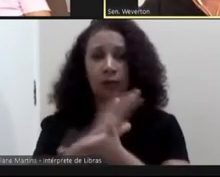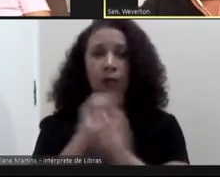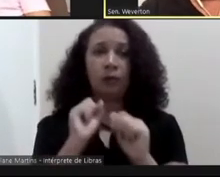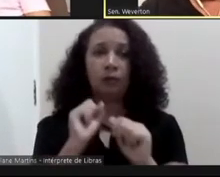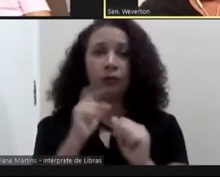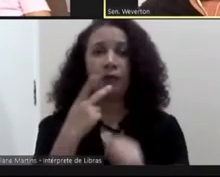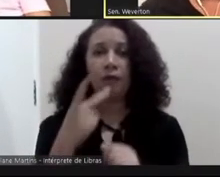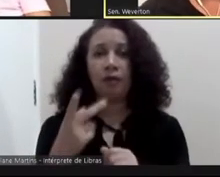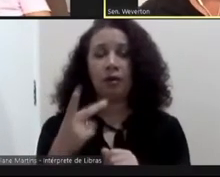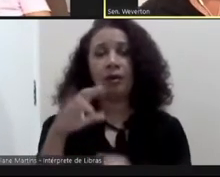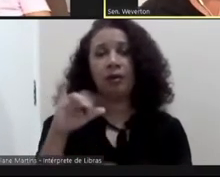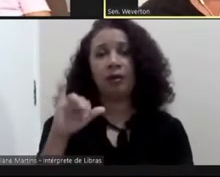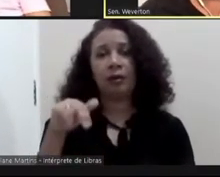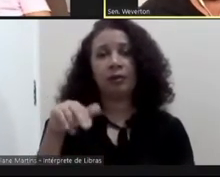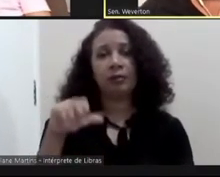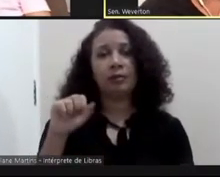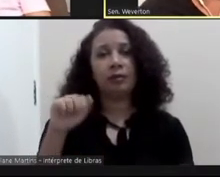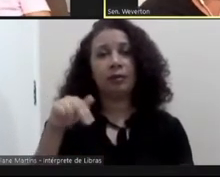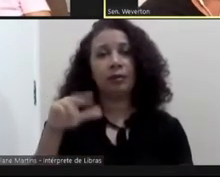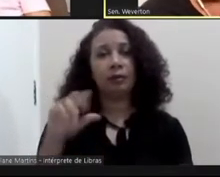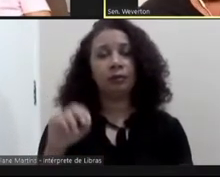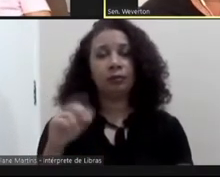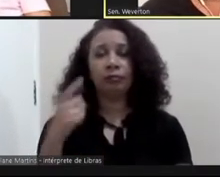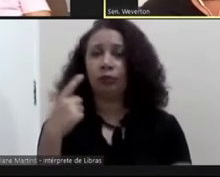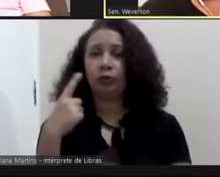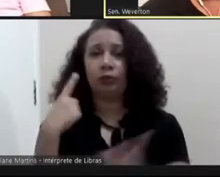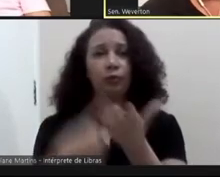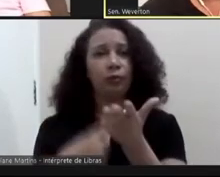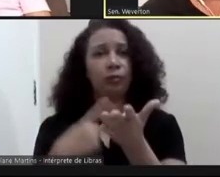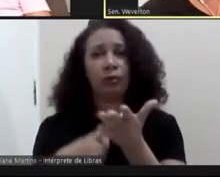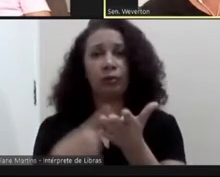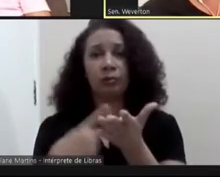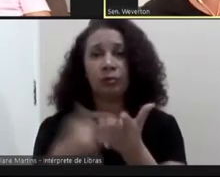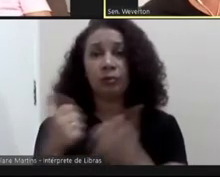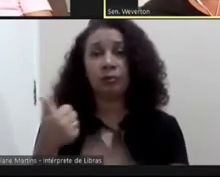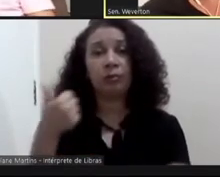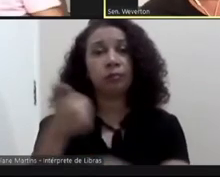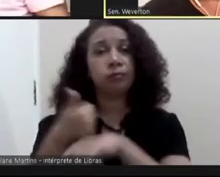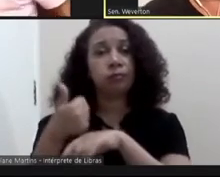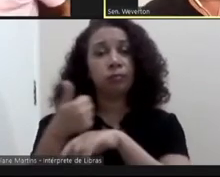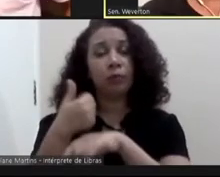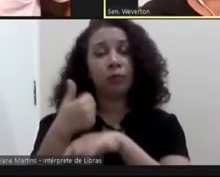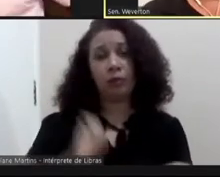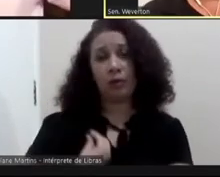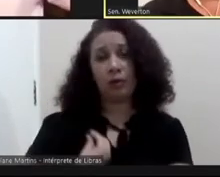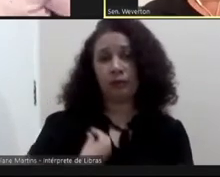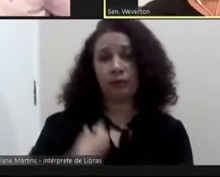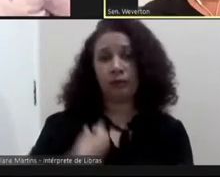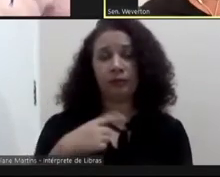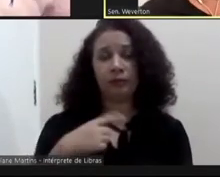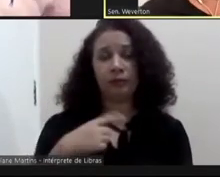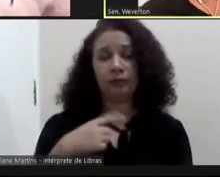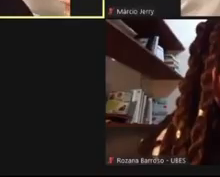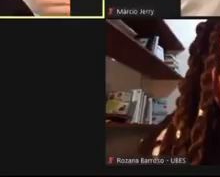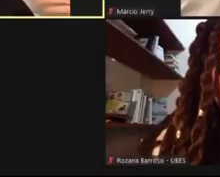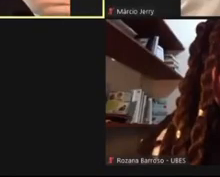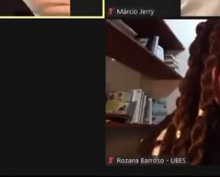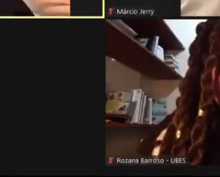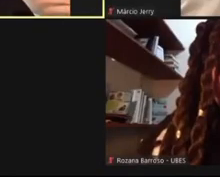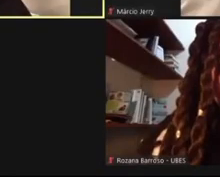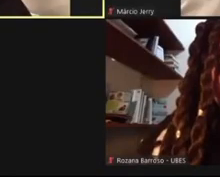tem nenhum tipo de compromisso, primeiro, com a pauta da vida, porque a saúde, ela, acima de tudo, ela não pode ter partido. E